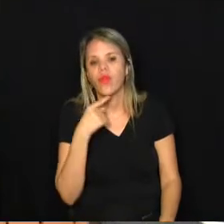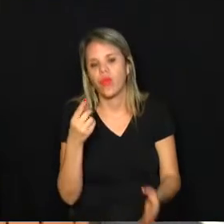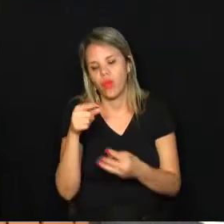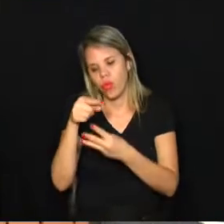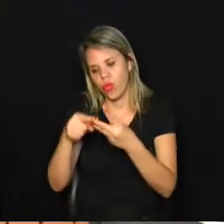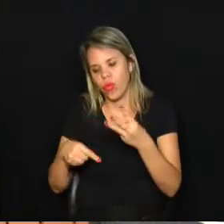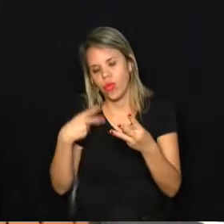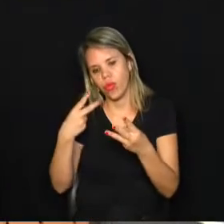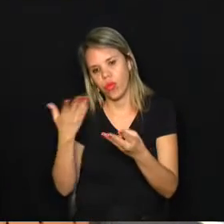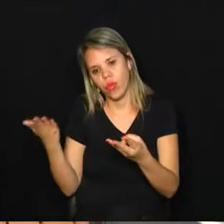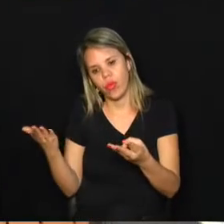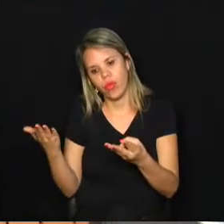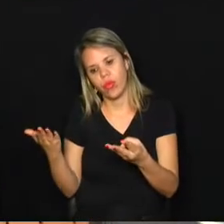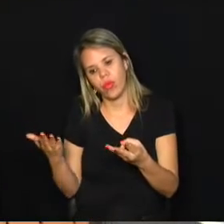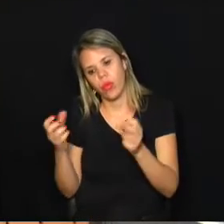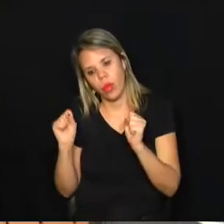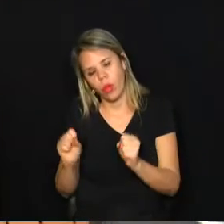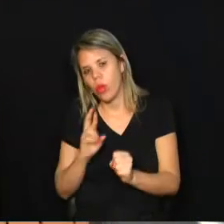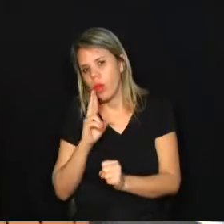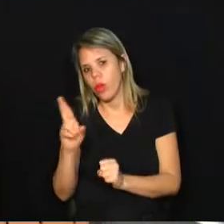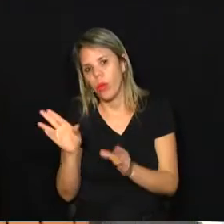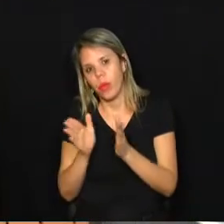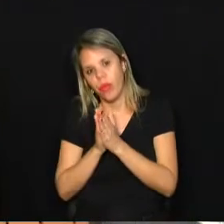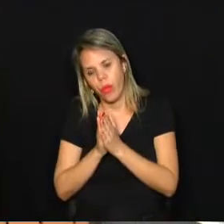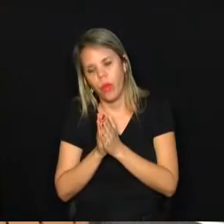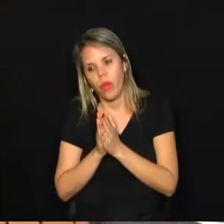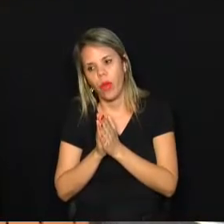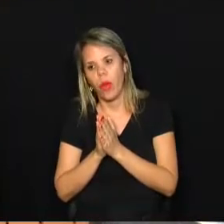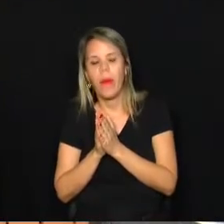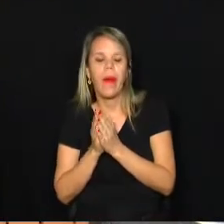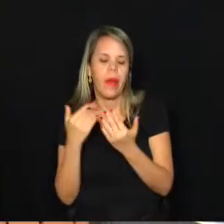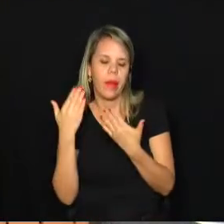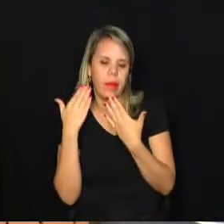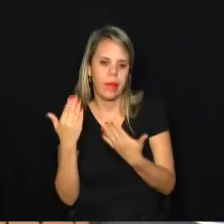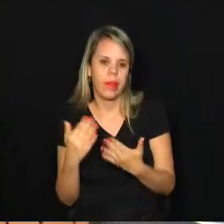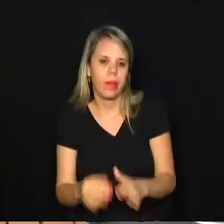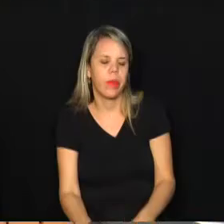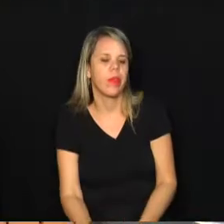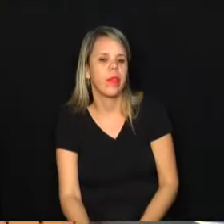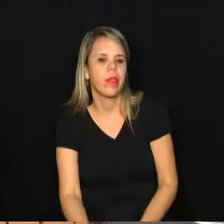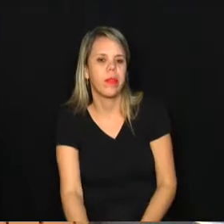estes. Se o senhor puder, por favor, encaminhar, nós agradecemos.